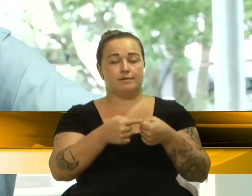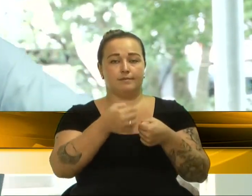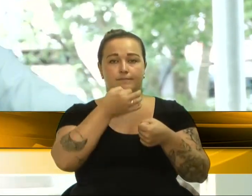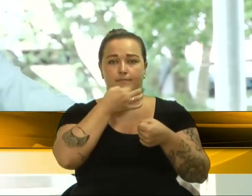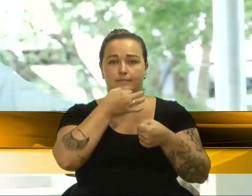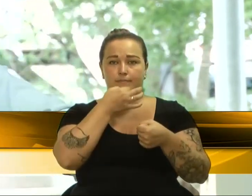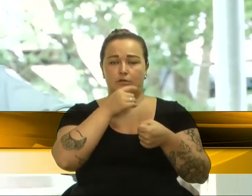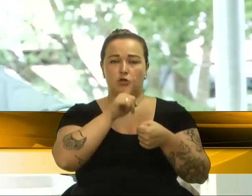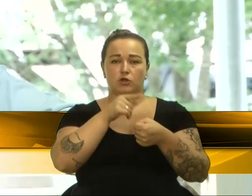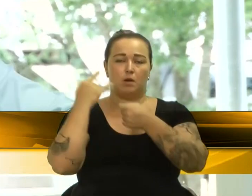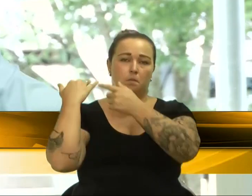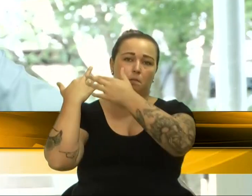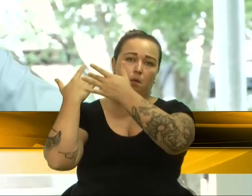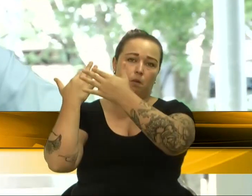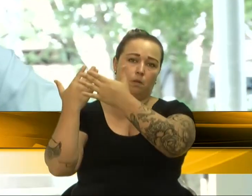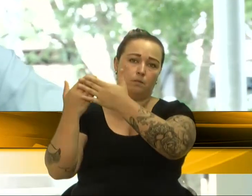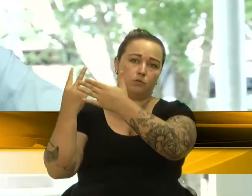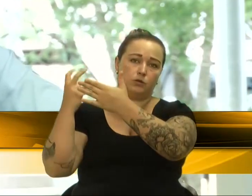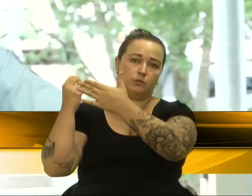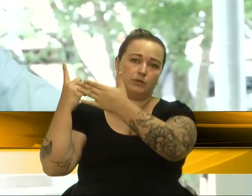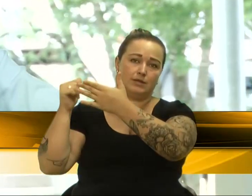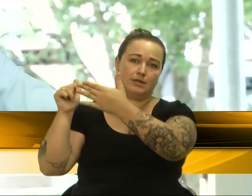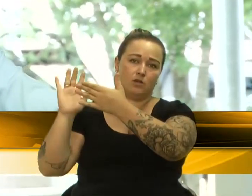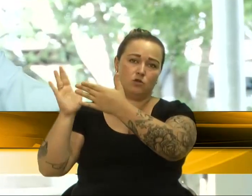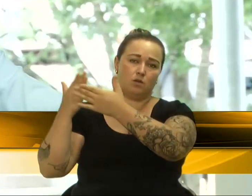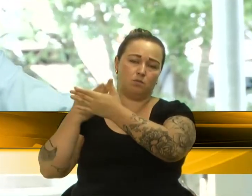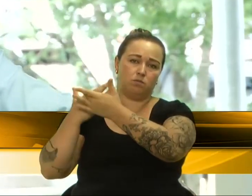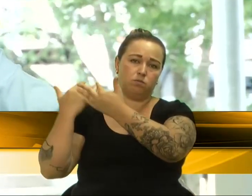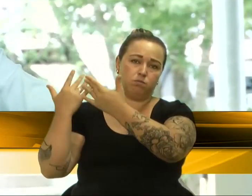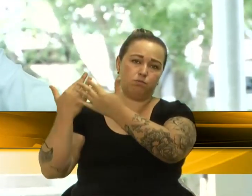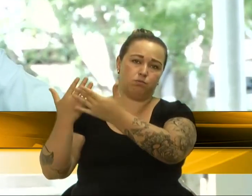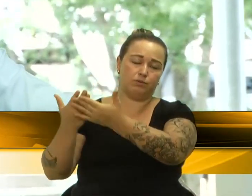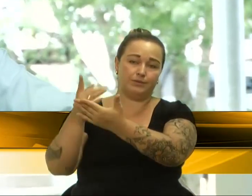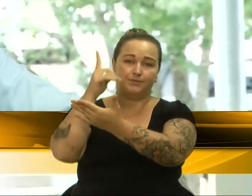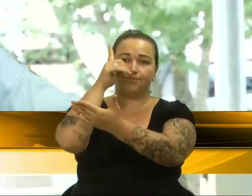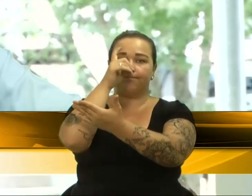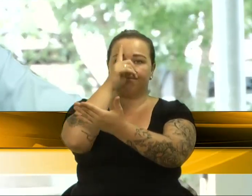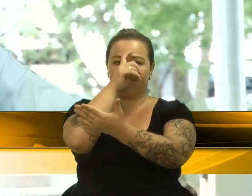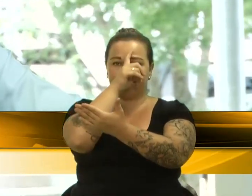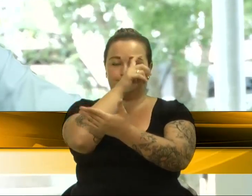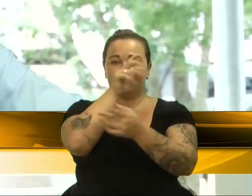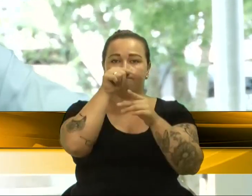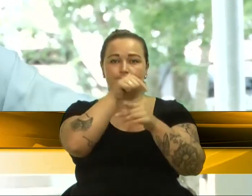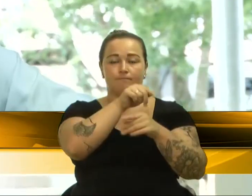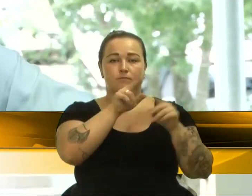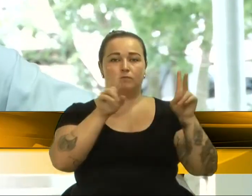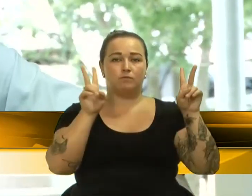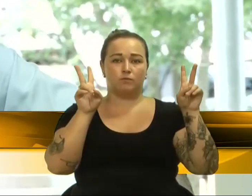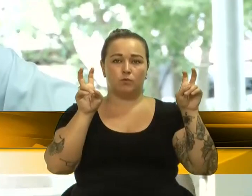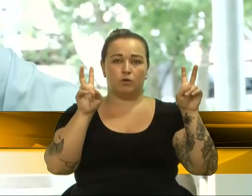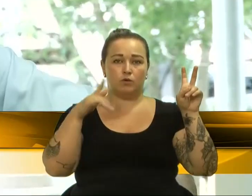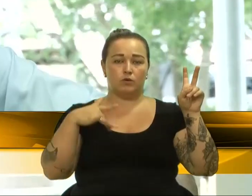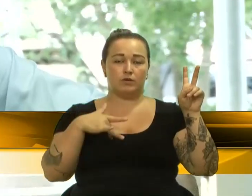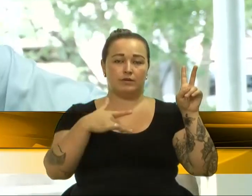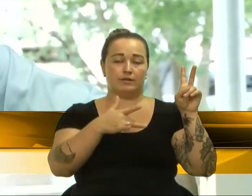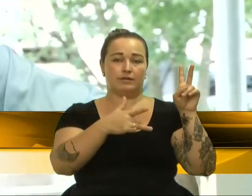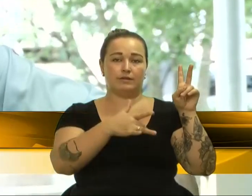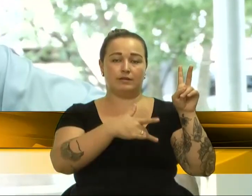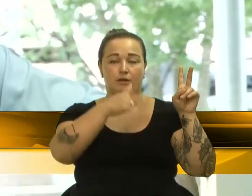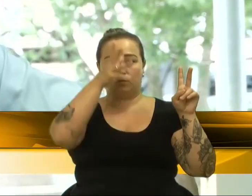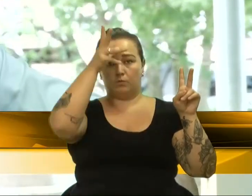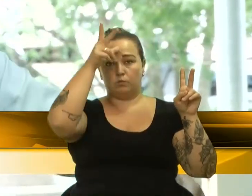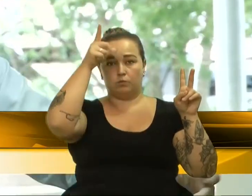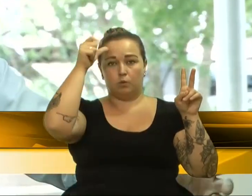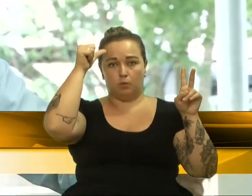longo desde 2017 vem enfrentando, principalmente no quesito a relação da nossa saúde pública, vereador